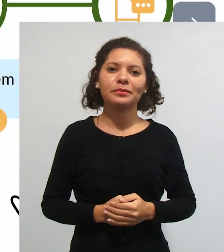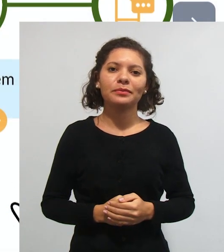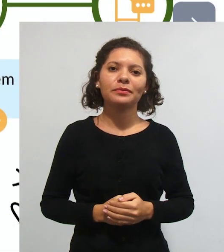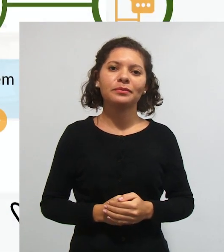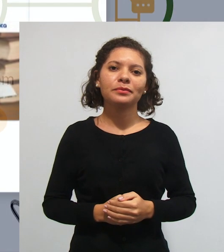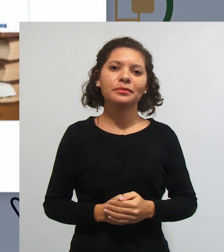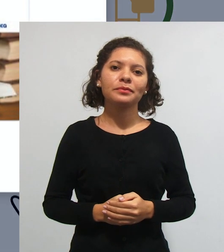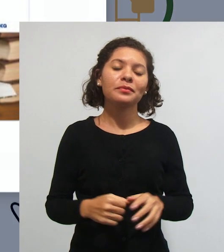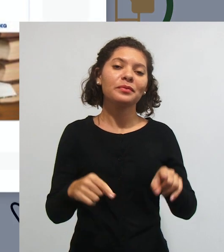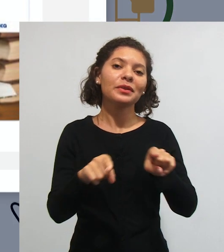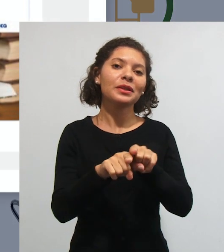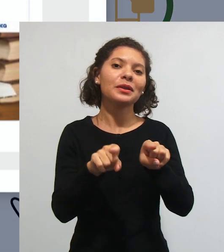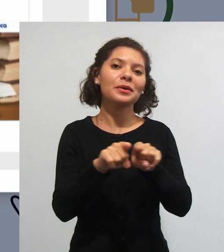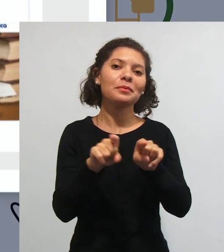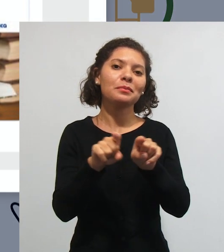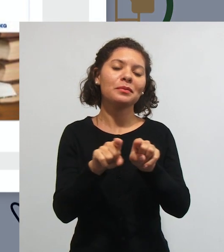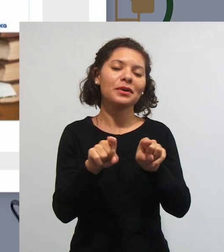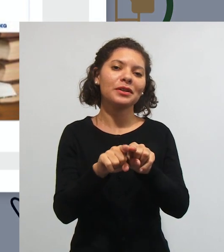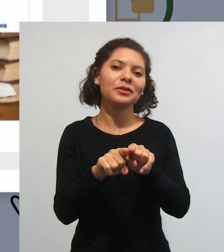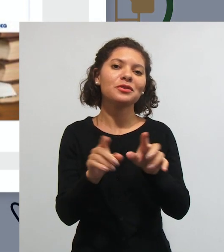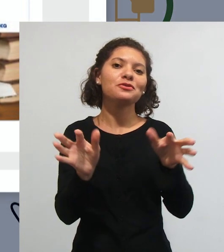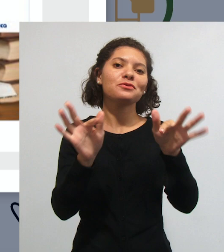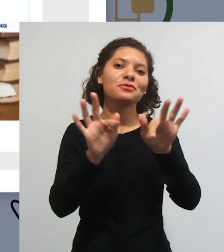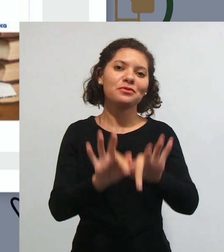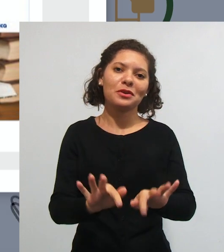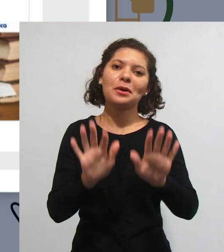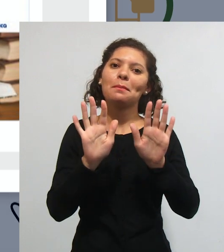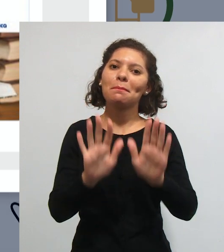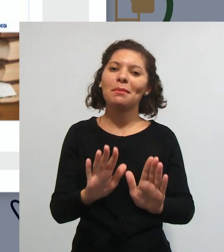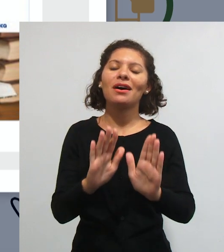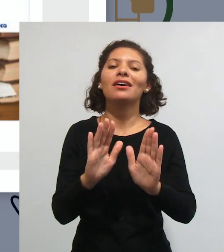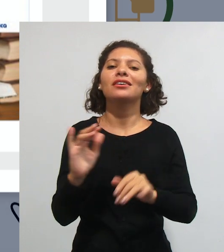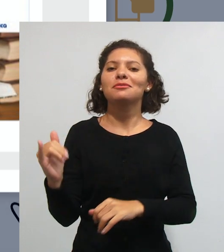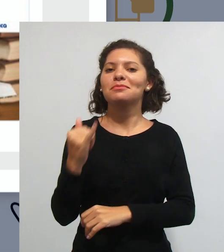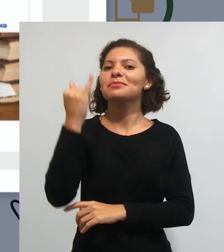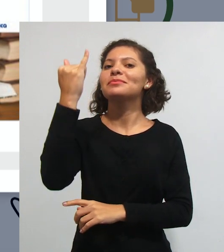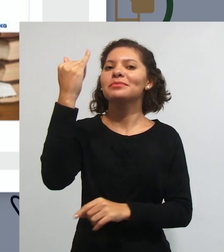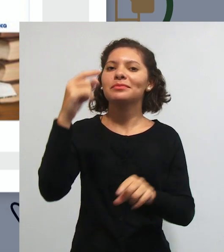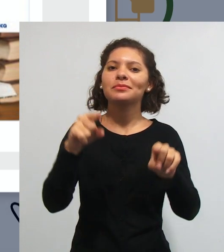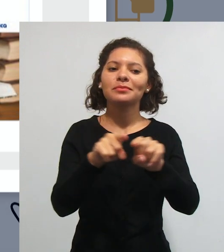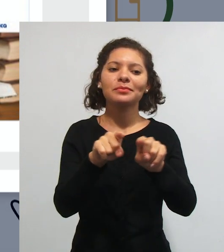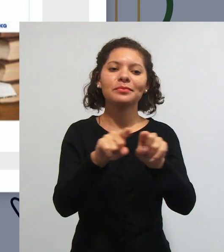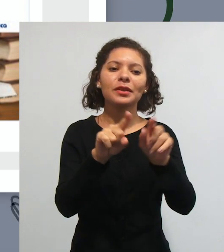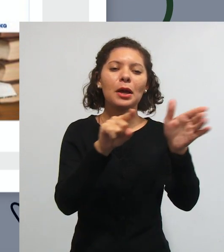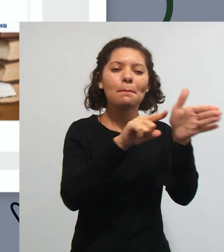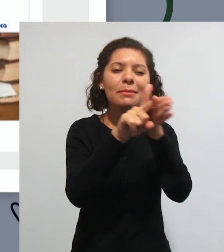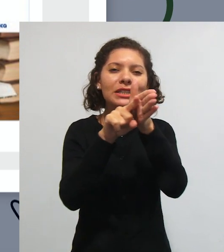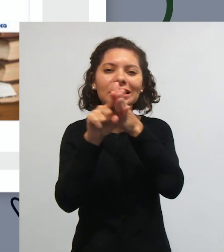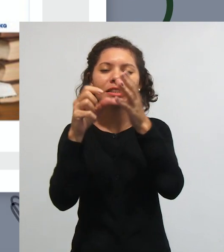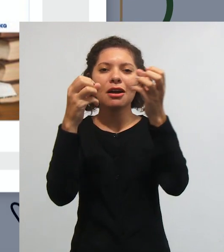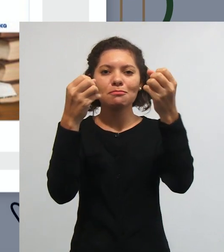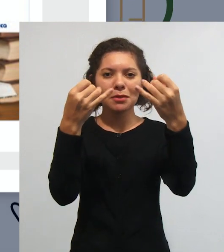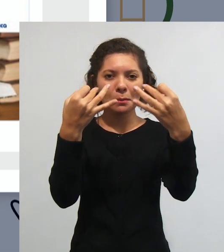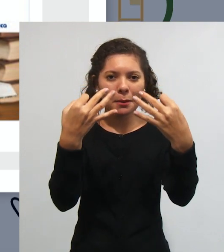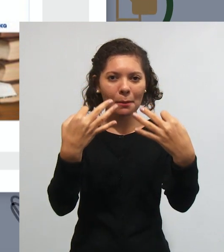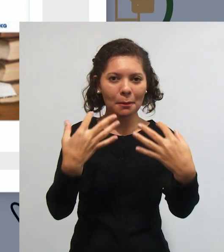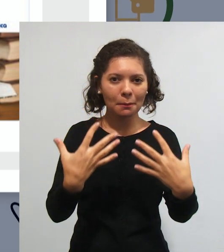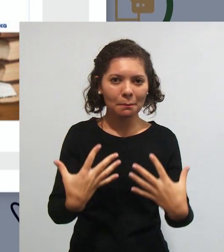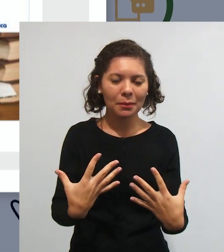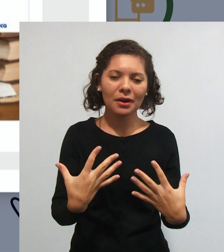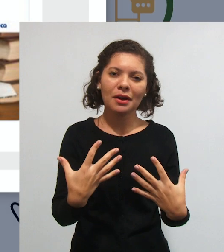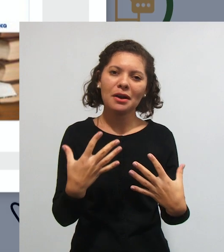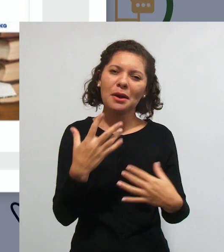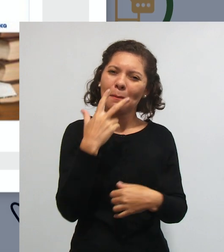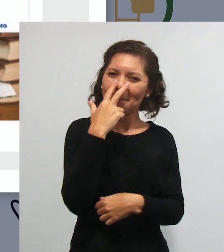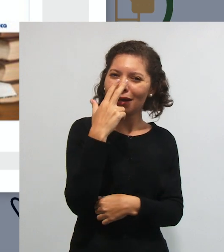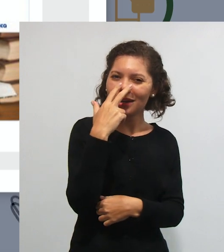E, por último, mas não menos importante, a pesquisa explicativa que se aproxima da